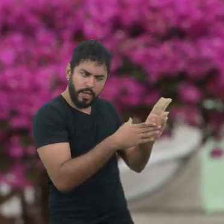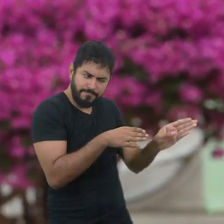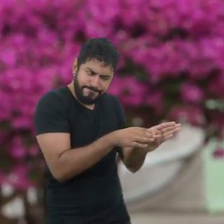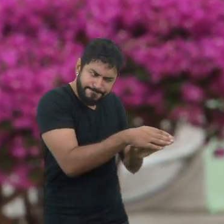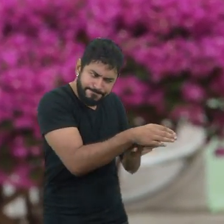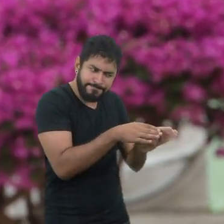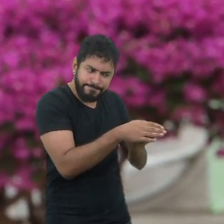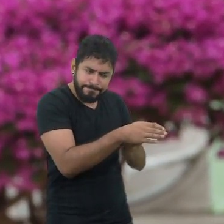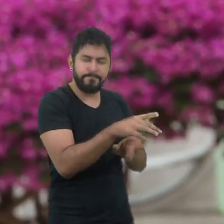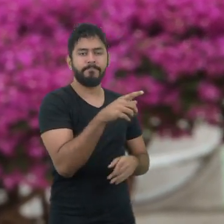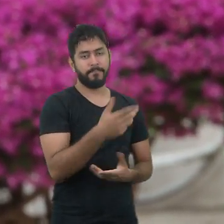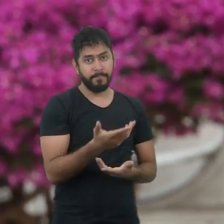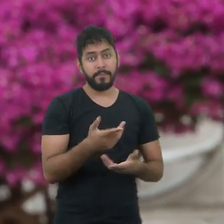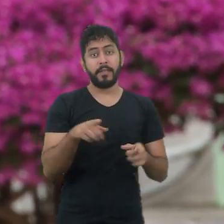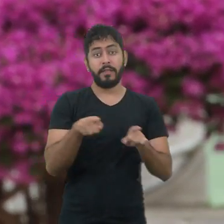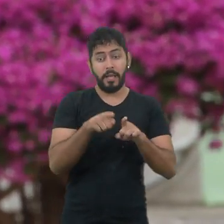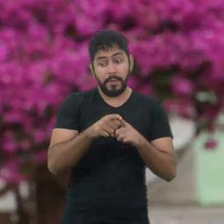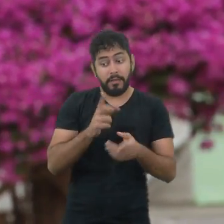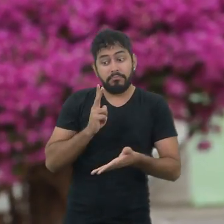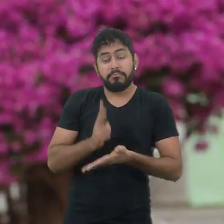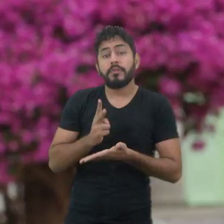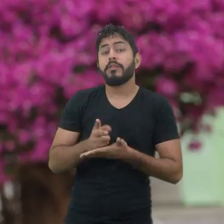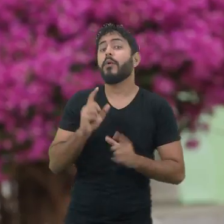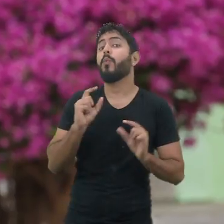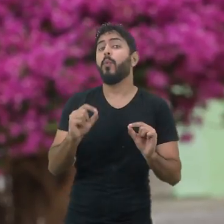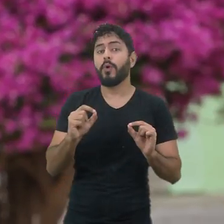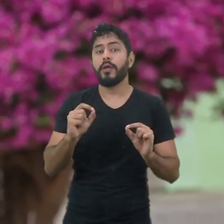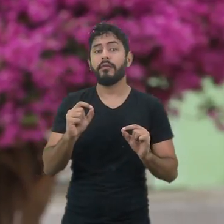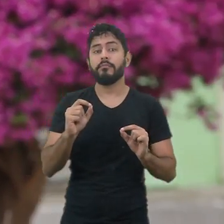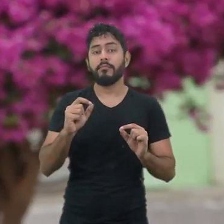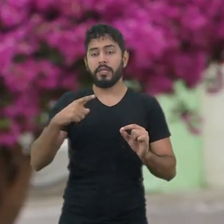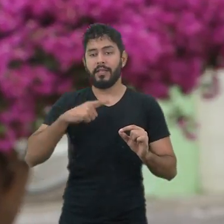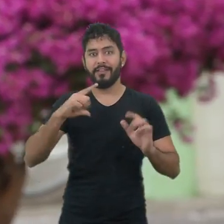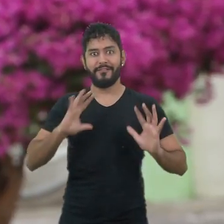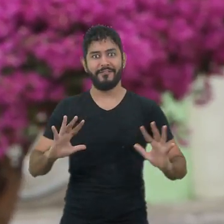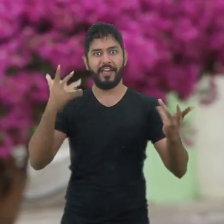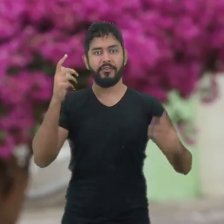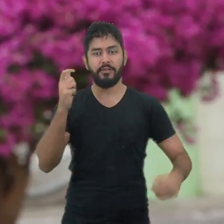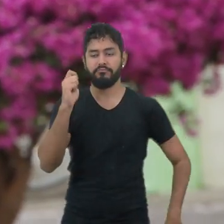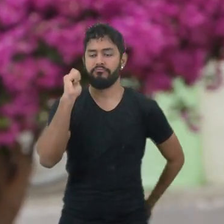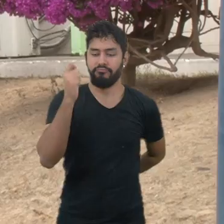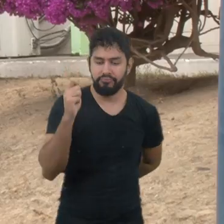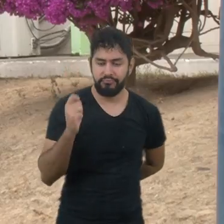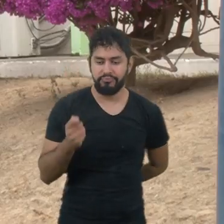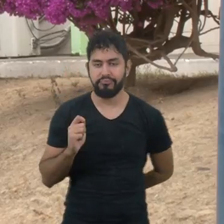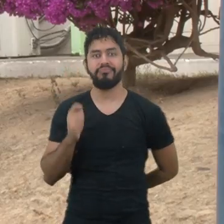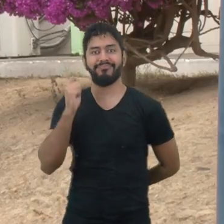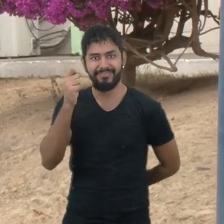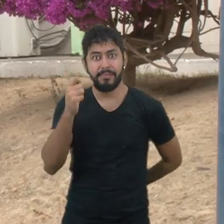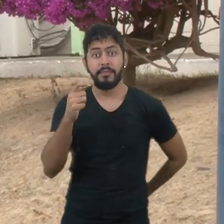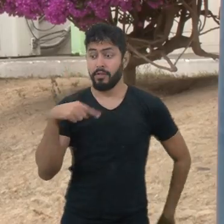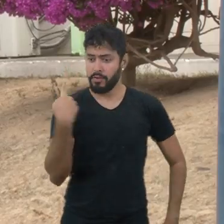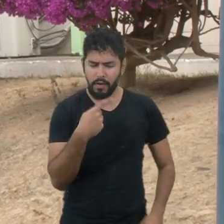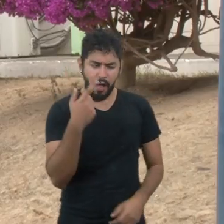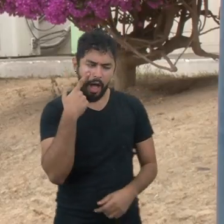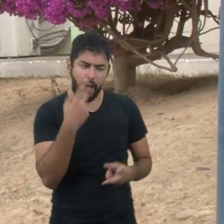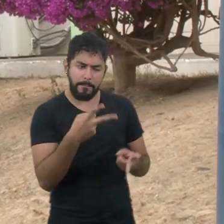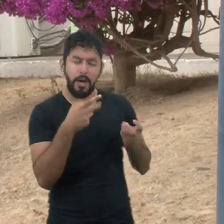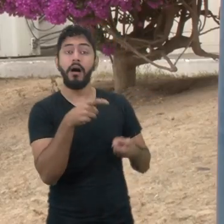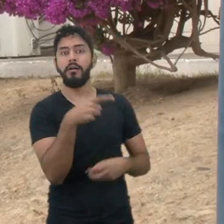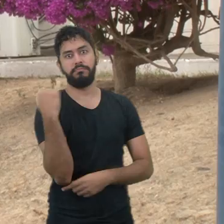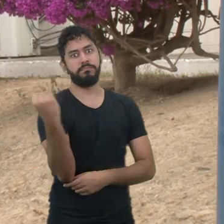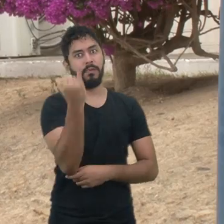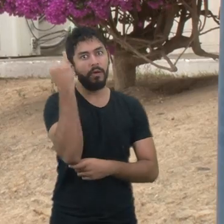nossa linguagem, né? Preservamos muito ferrenhamente, por exemplo, o evento do Toré, que para a gente